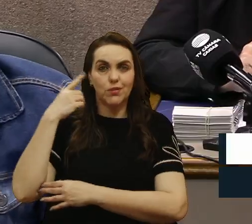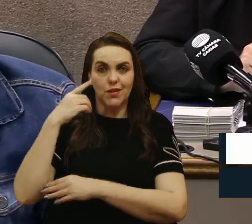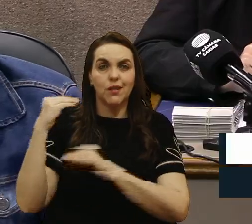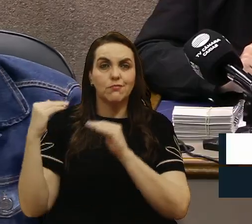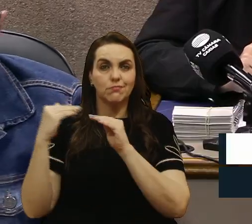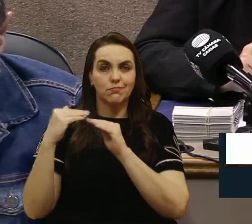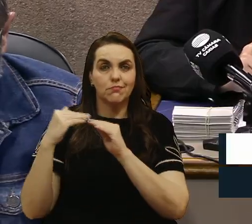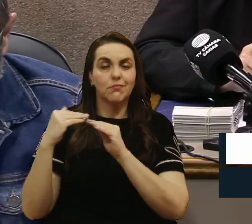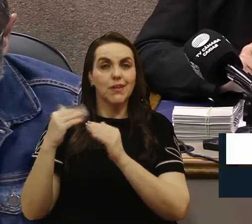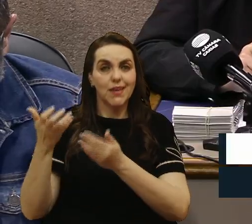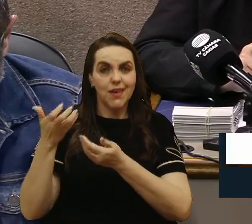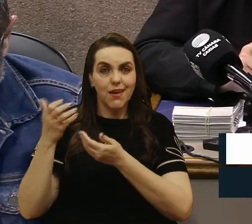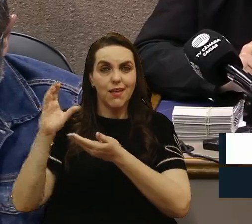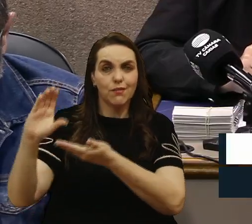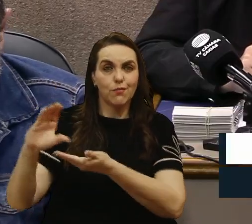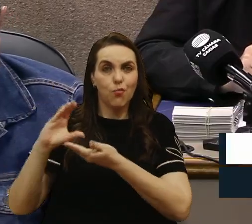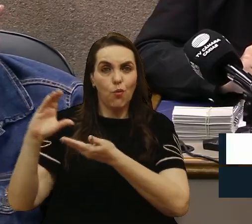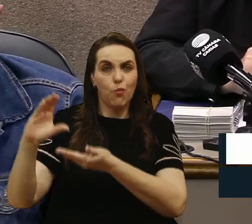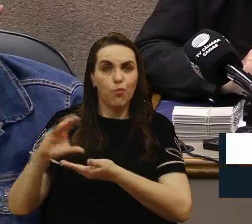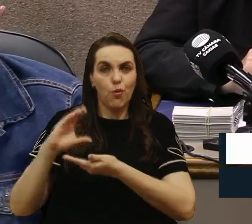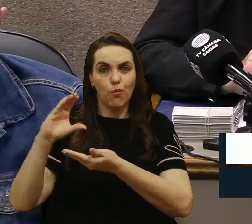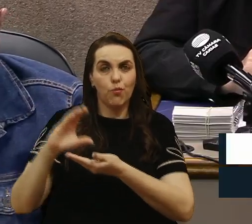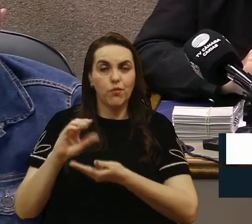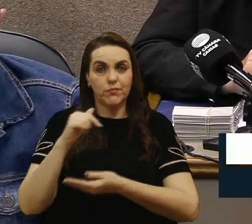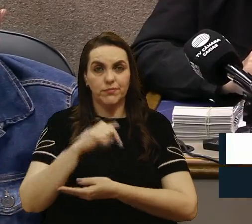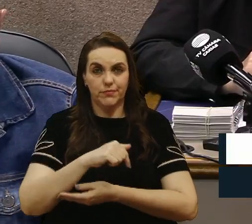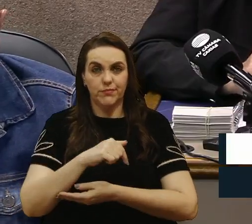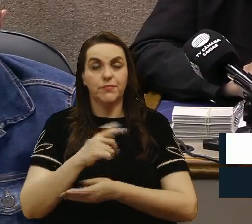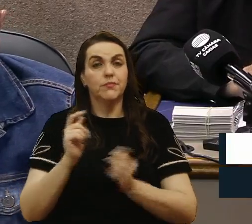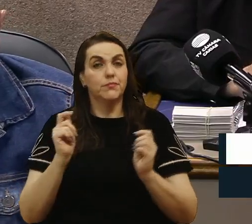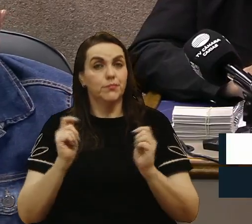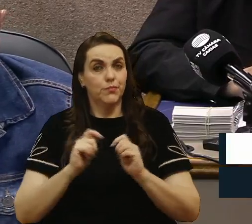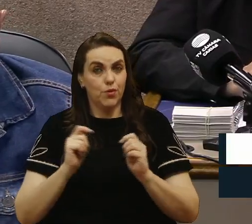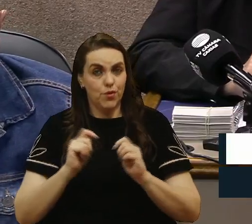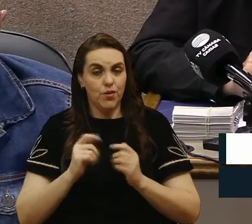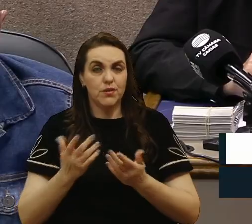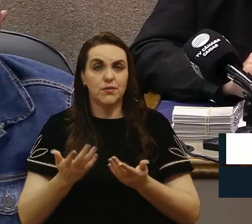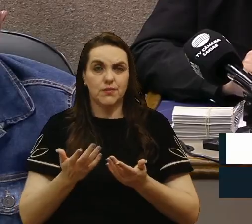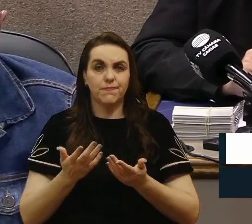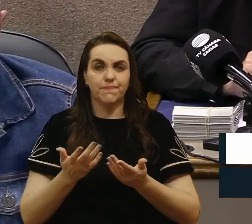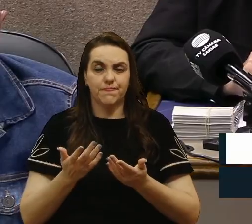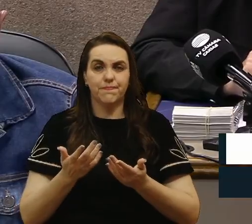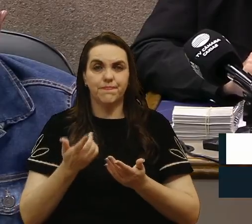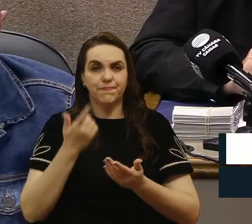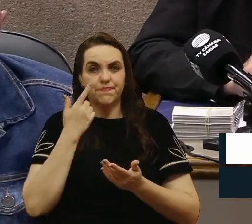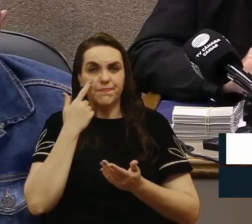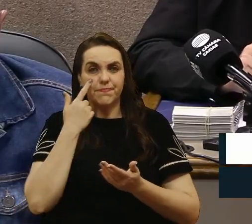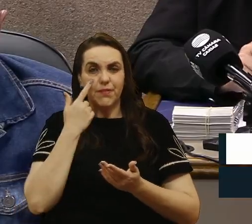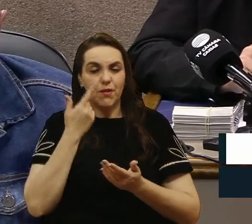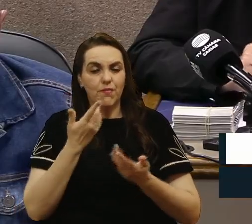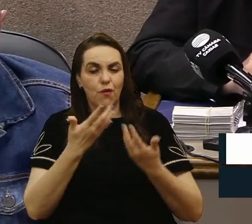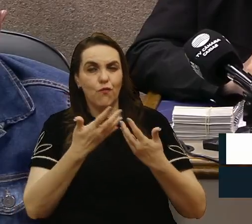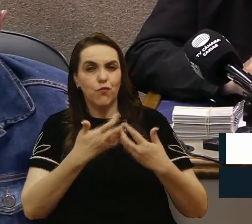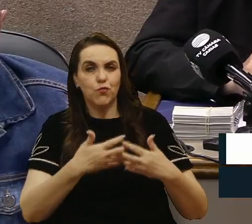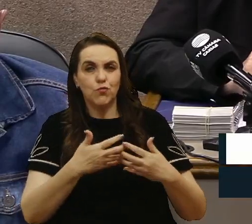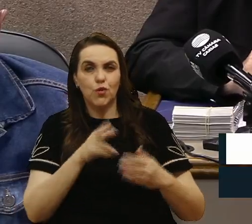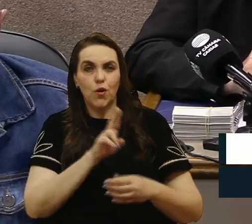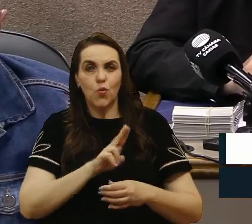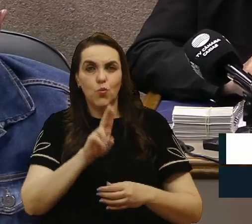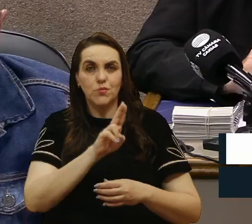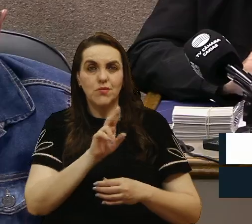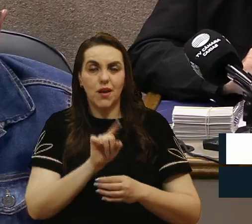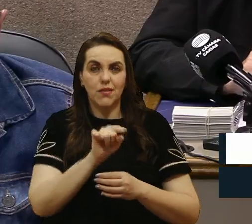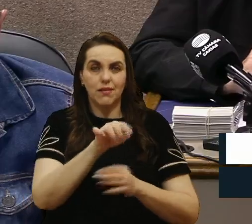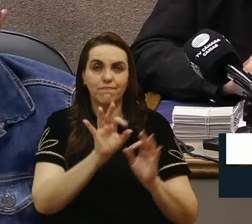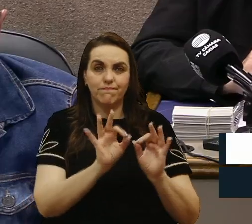nos dar essa oportunidade de emendas, a gente possa ver elas estarem sendo colocadas na nossa